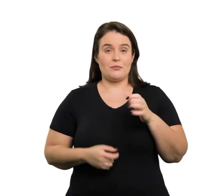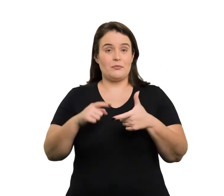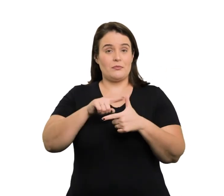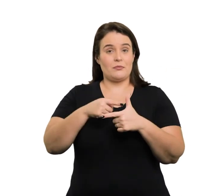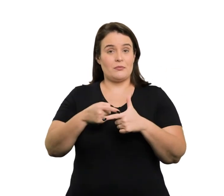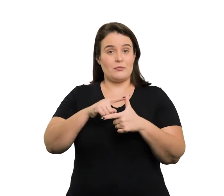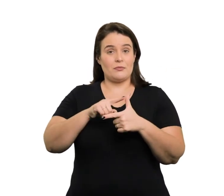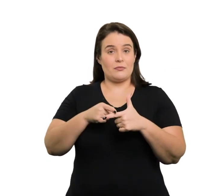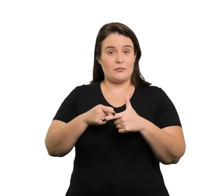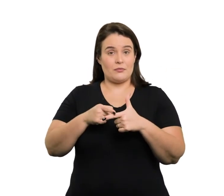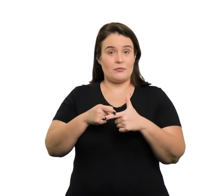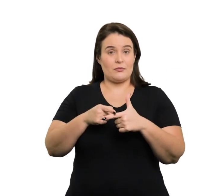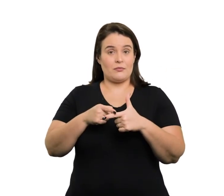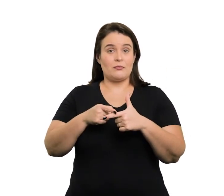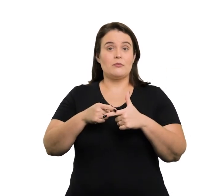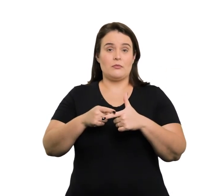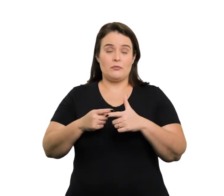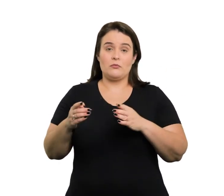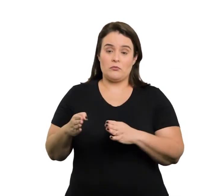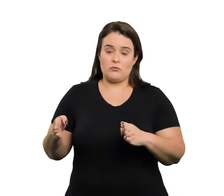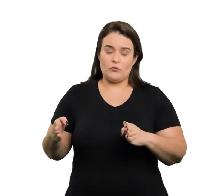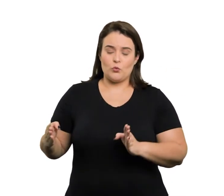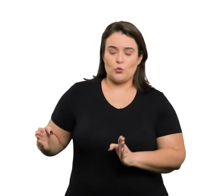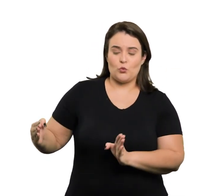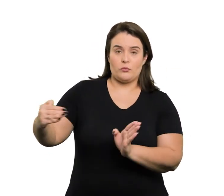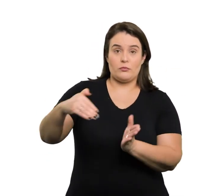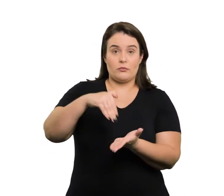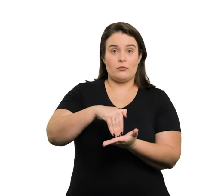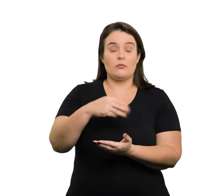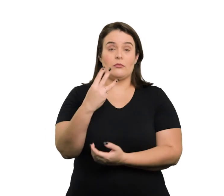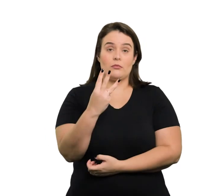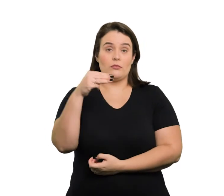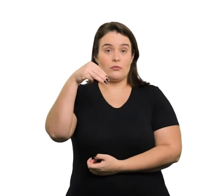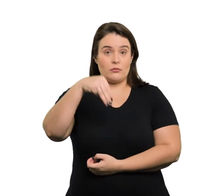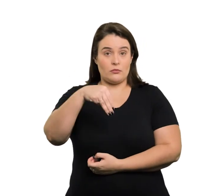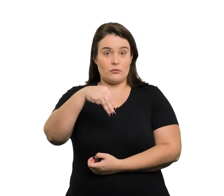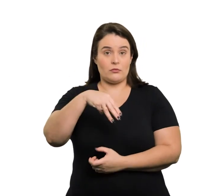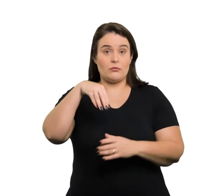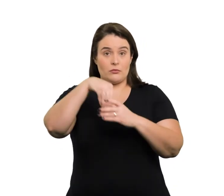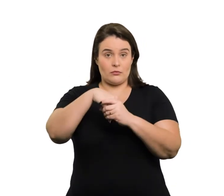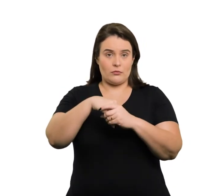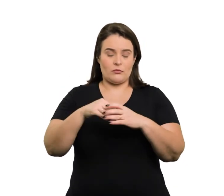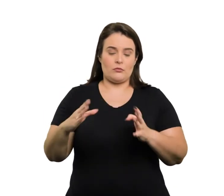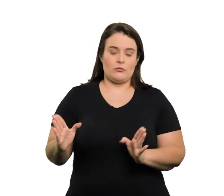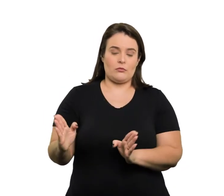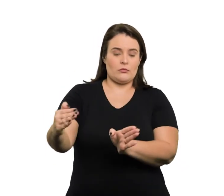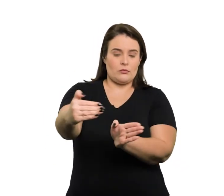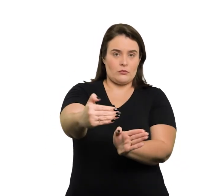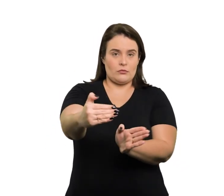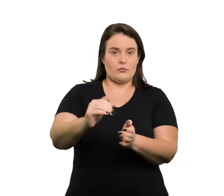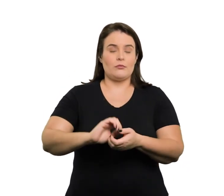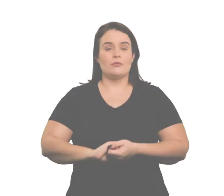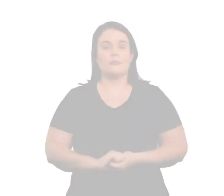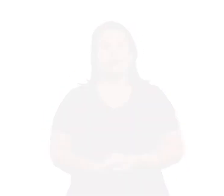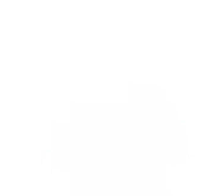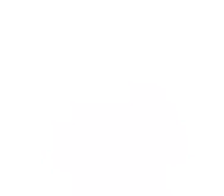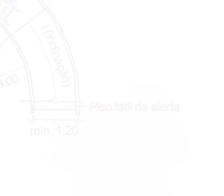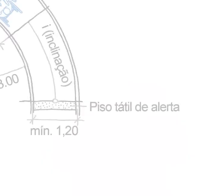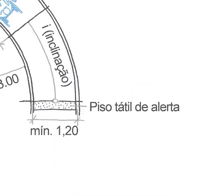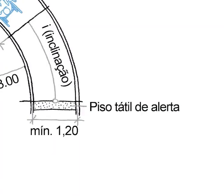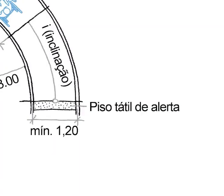8,33% longitudinal e raio de no mínimo 3 metros, medido no perímetro interno à